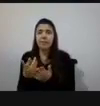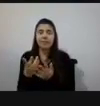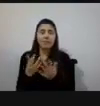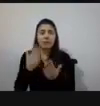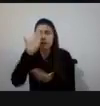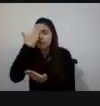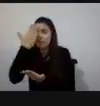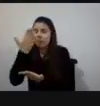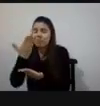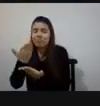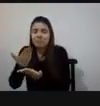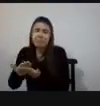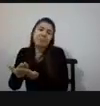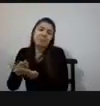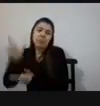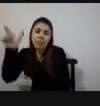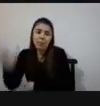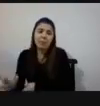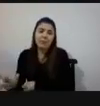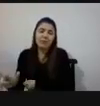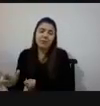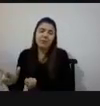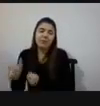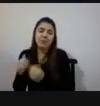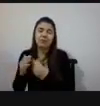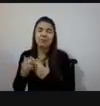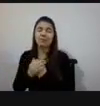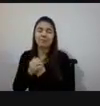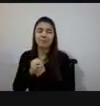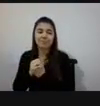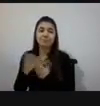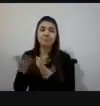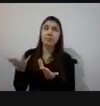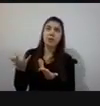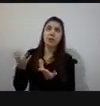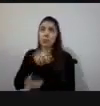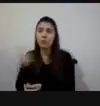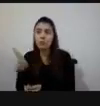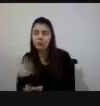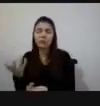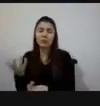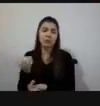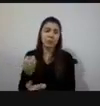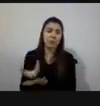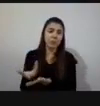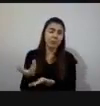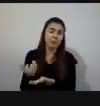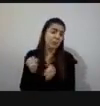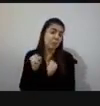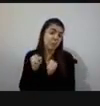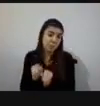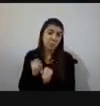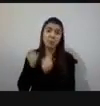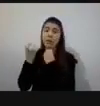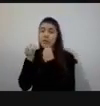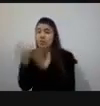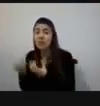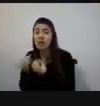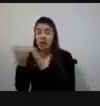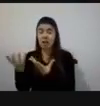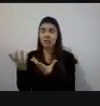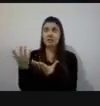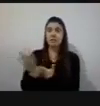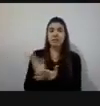enfim, alguém em quem elas possam confiar e talvez contar. E aí me preocupa muito essa situação que a gente está vivendo,